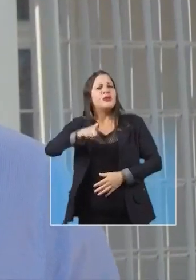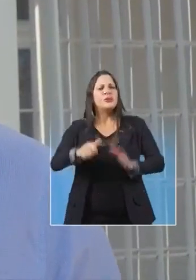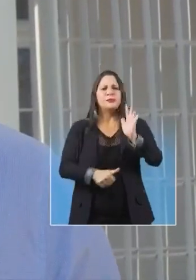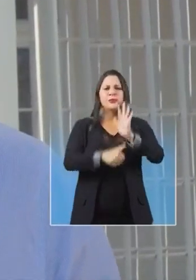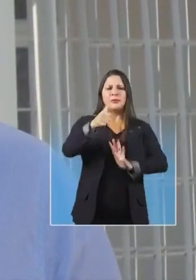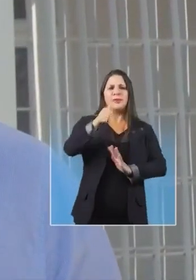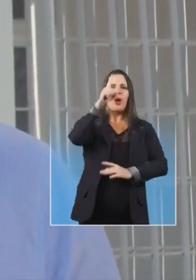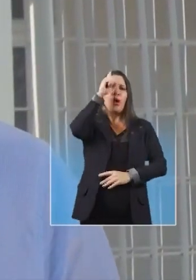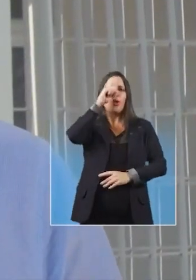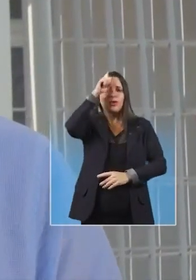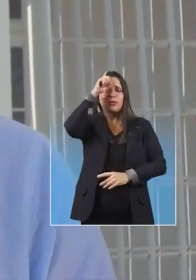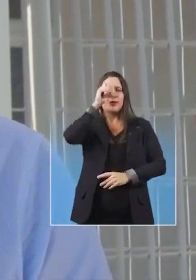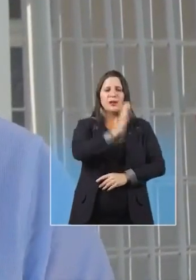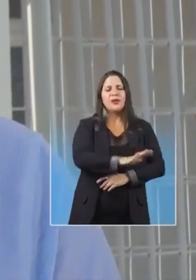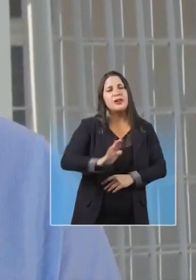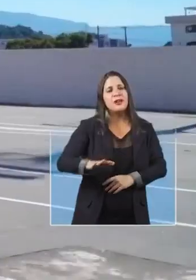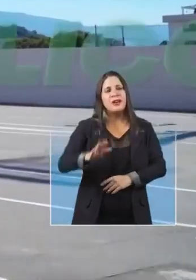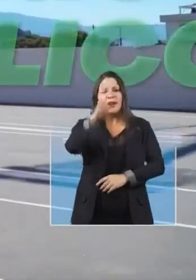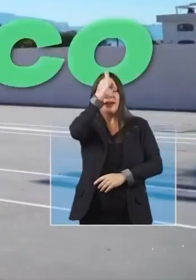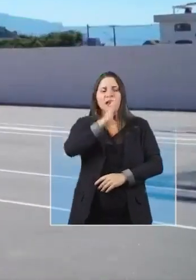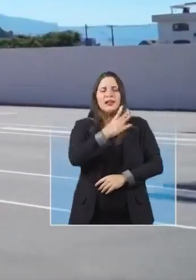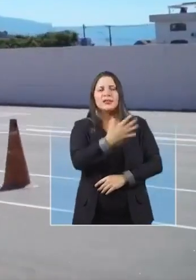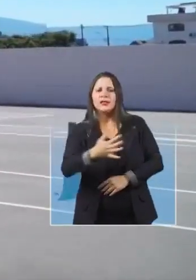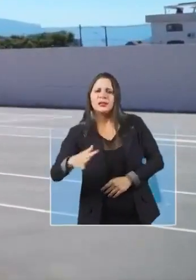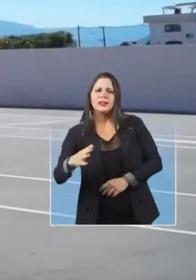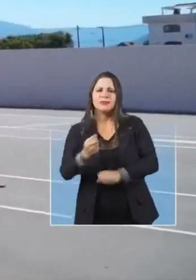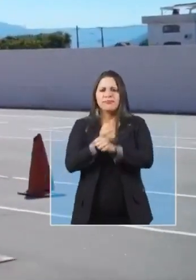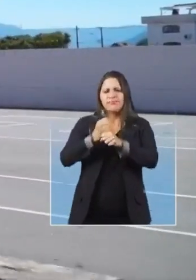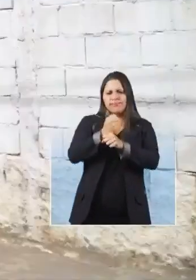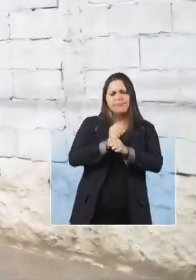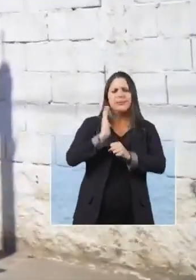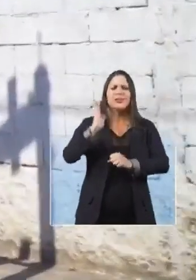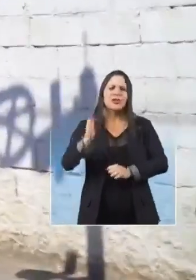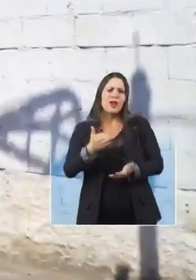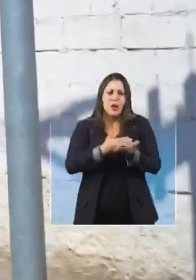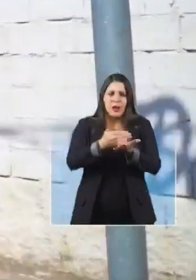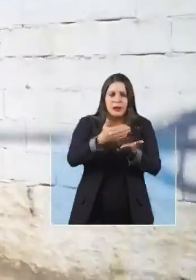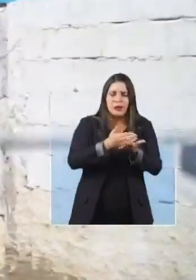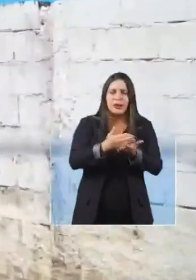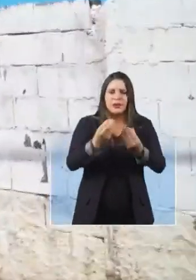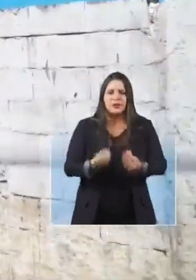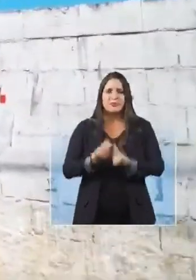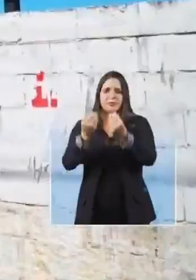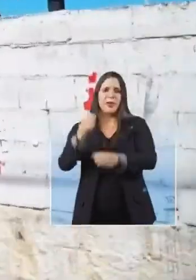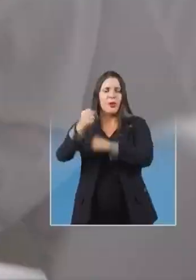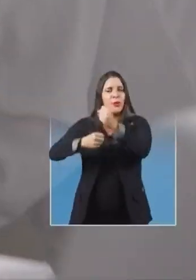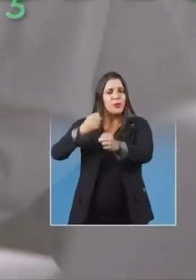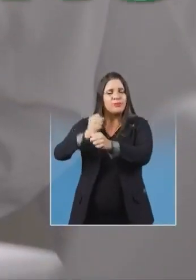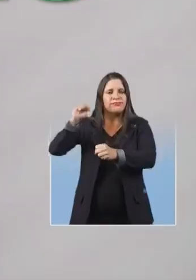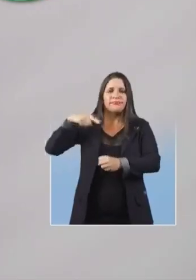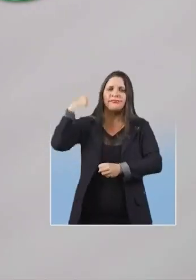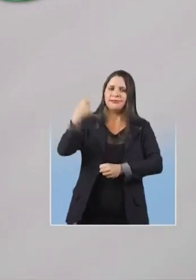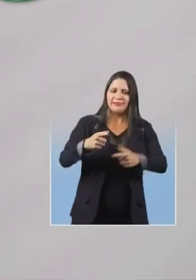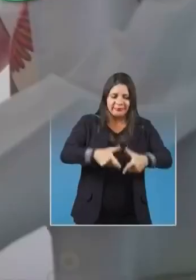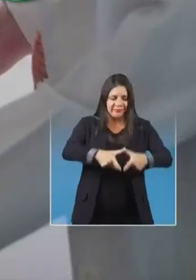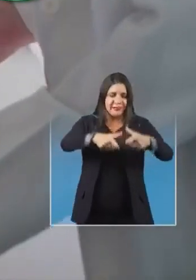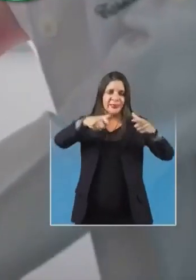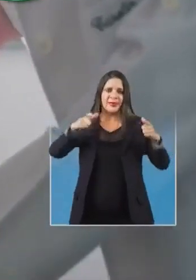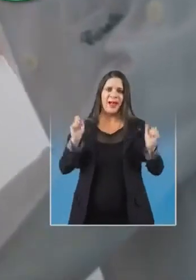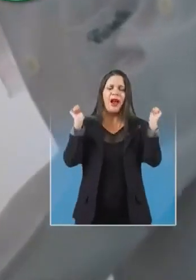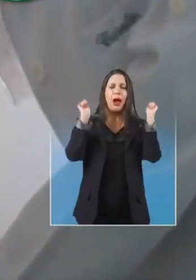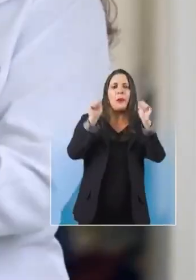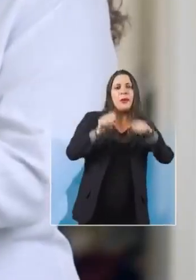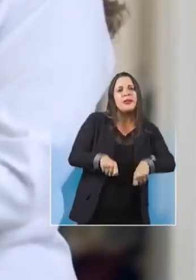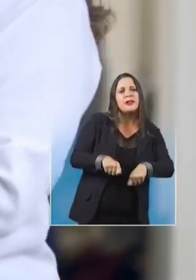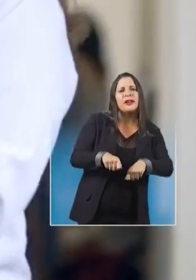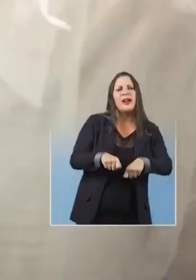primeiro hospital pediátrico público de Santos, cujas obras já começaram e serão entregues no ano que vem. Vamos ampliar a nossa